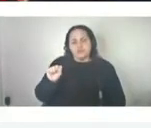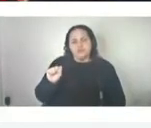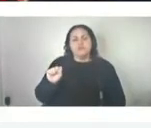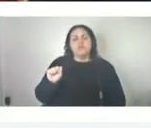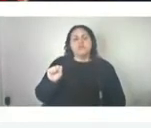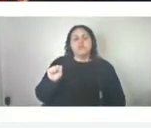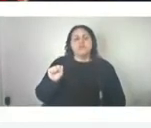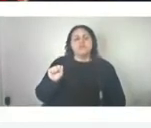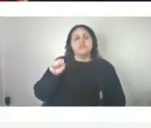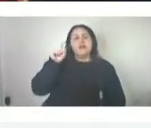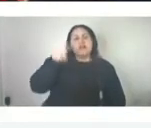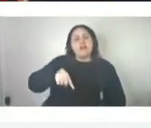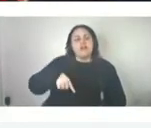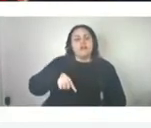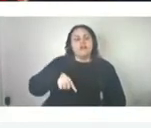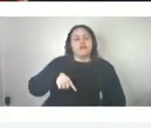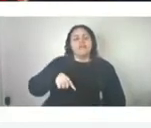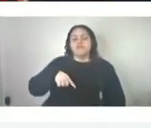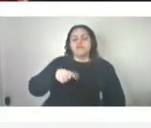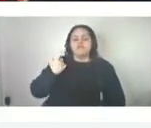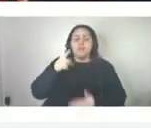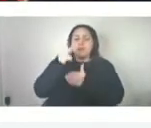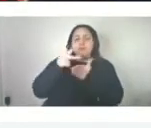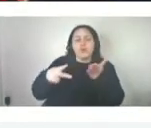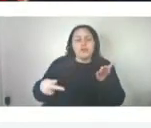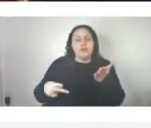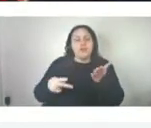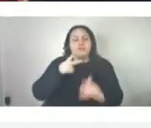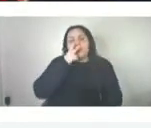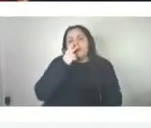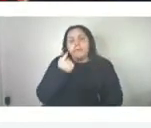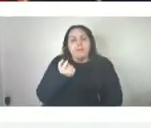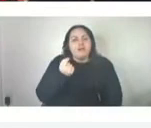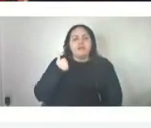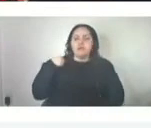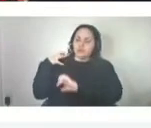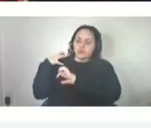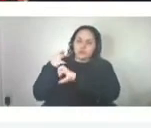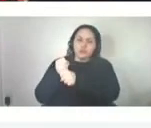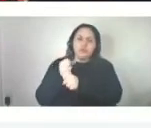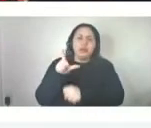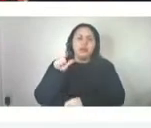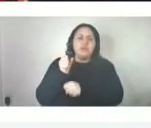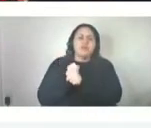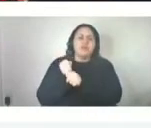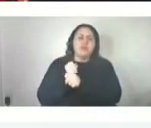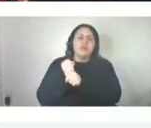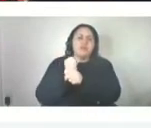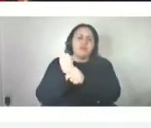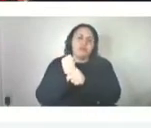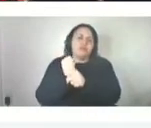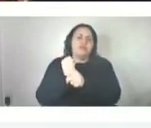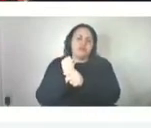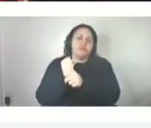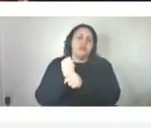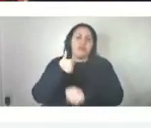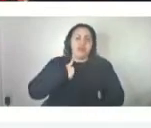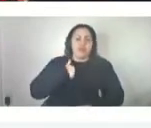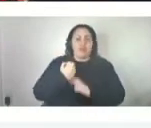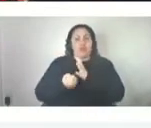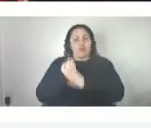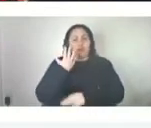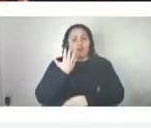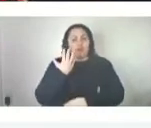poemas visuais, fiz um inventário desses 10 anos de poemas visuais, alguns construídos por mim, outros construídos